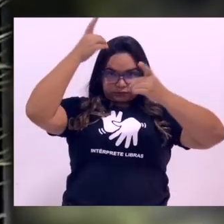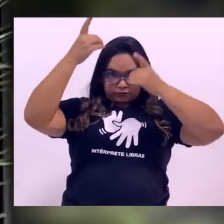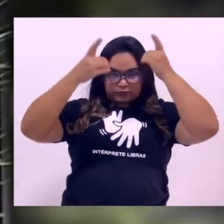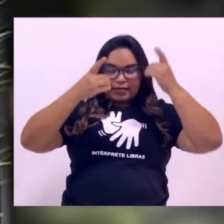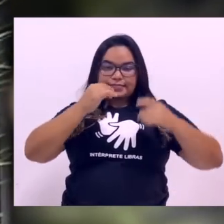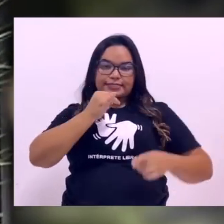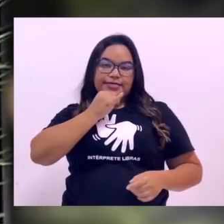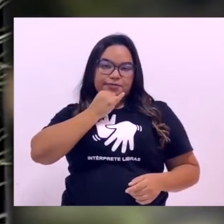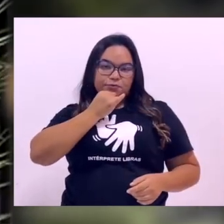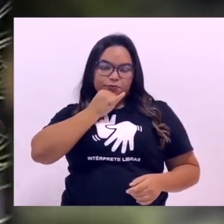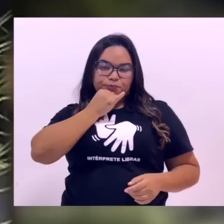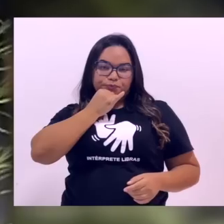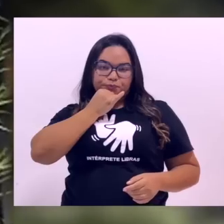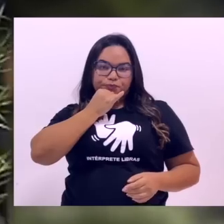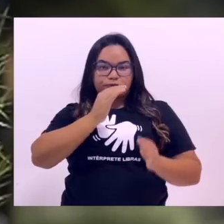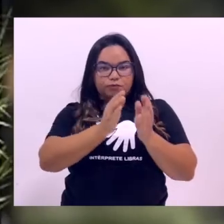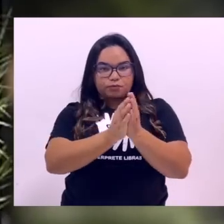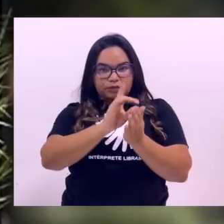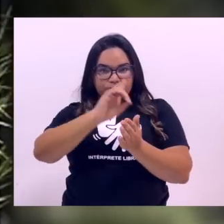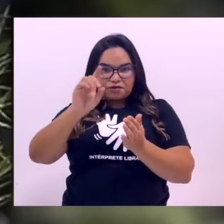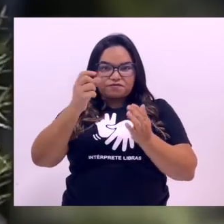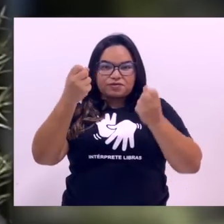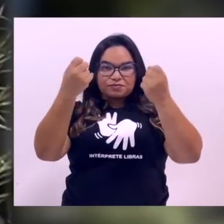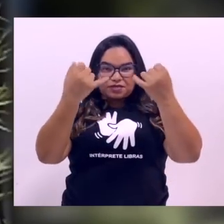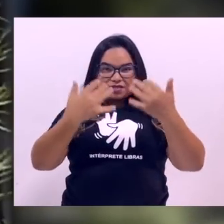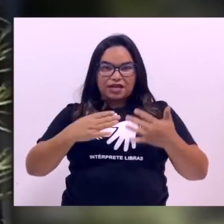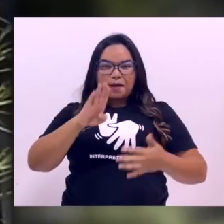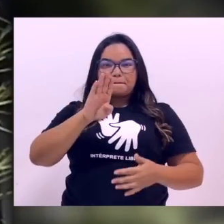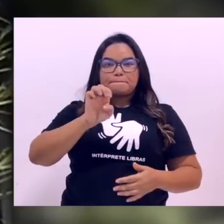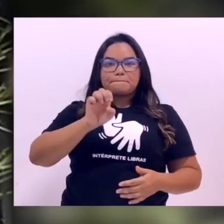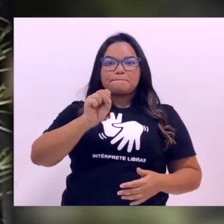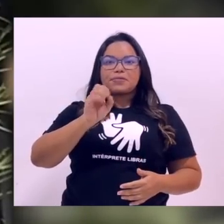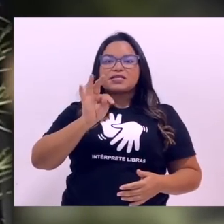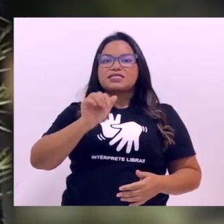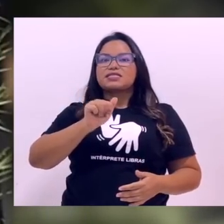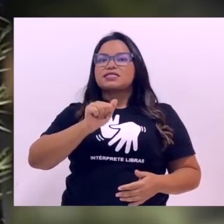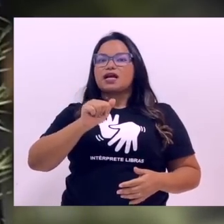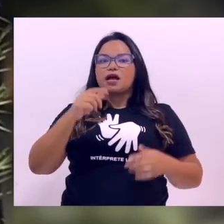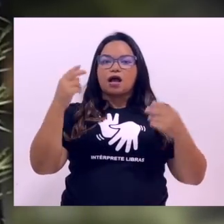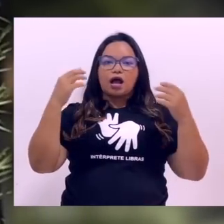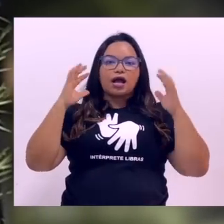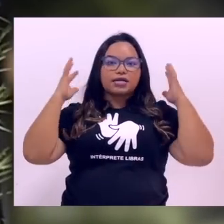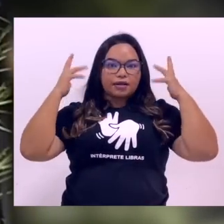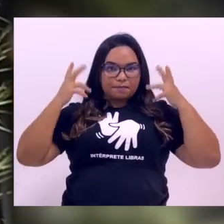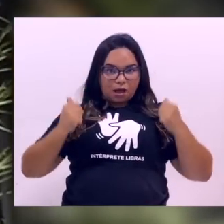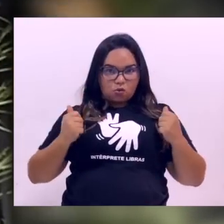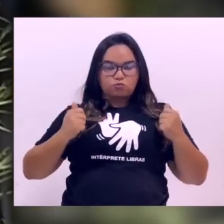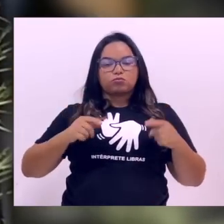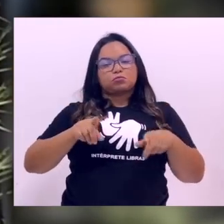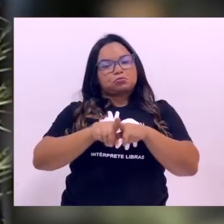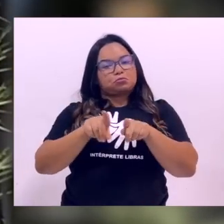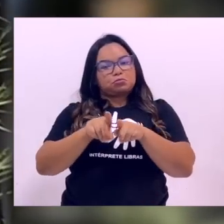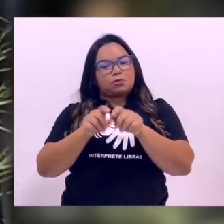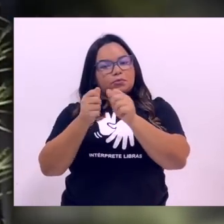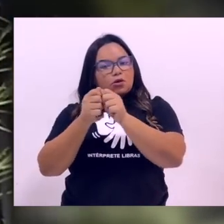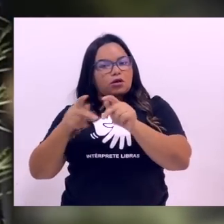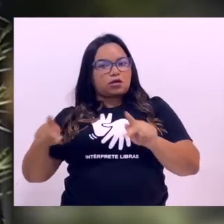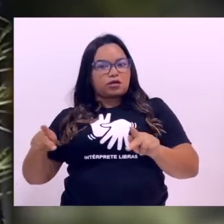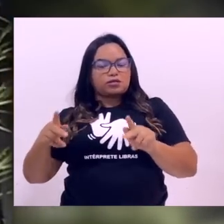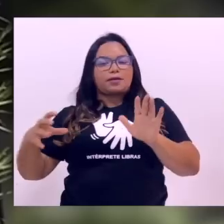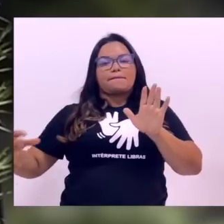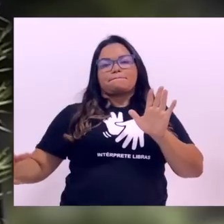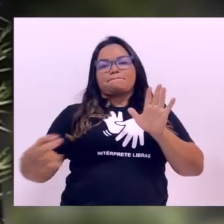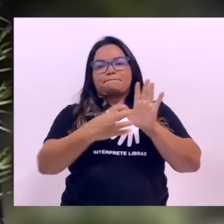símbolo segundo desejamos. Por exemplo, a Bíblia fala acerca de uma besta. Em Apocalipse, fala acerca